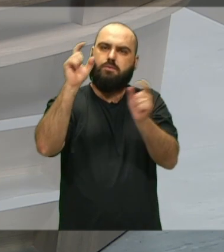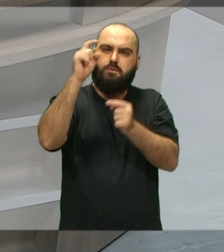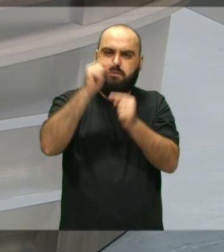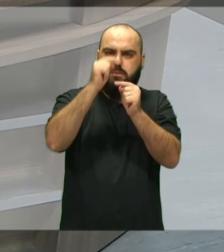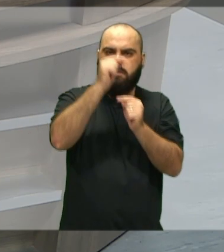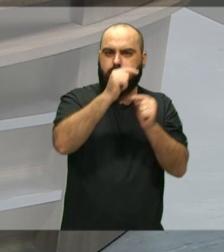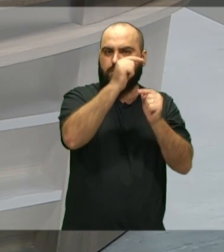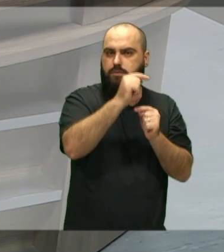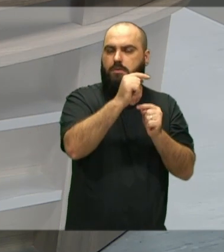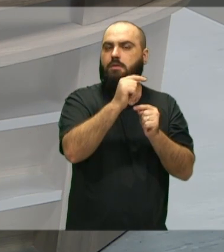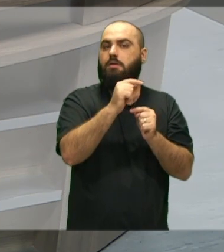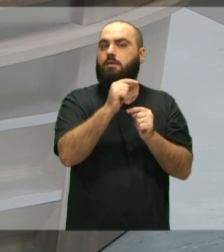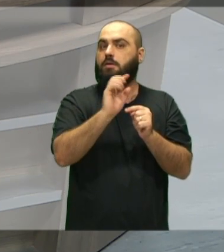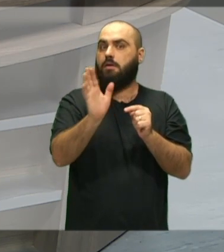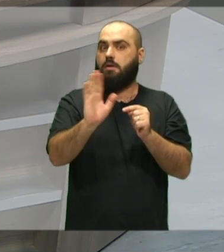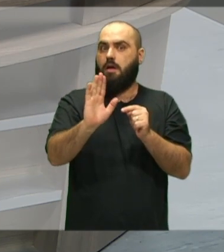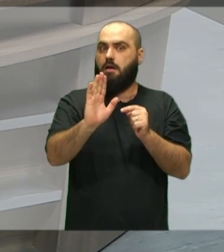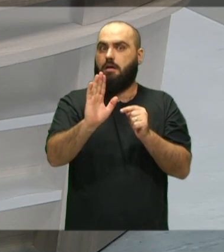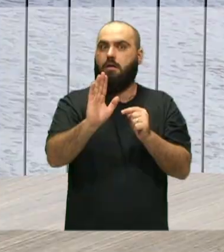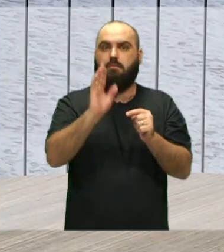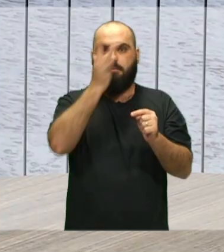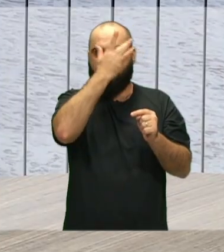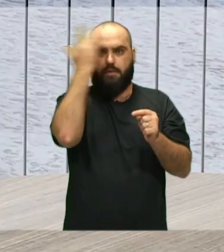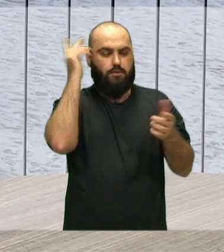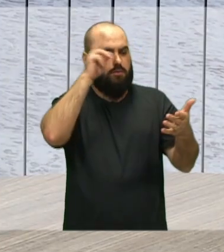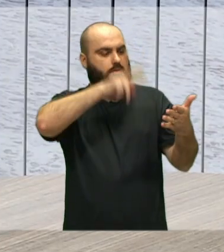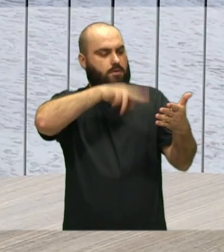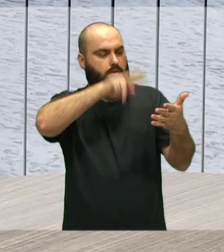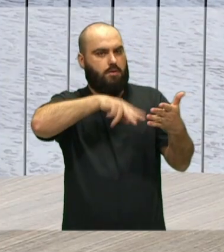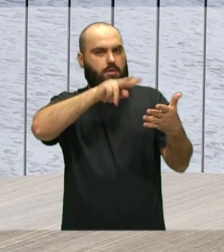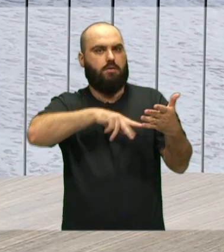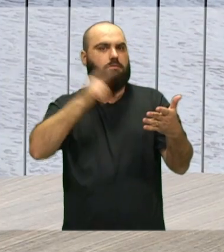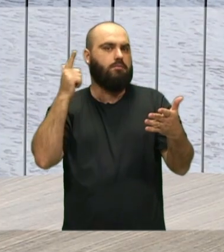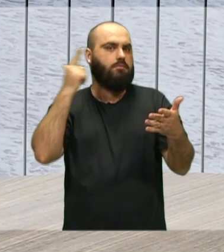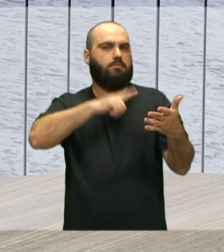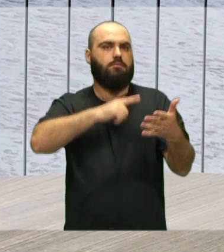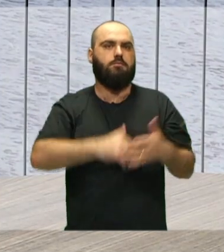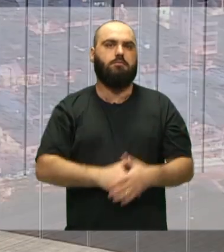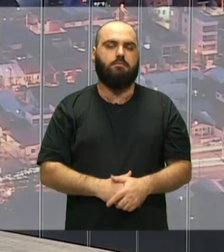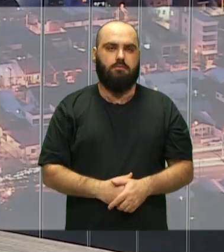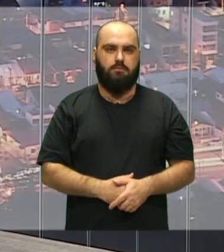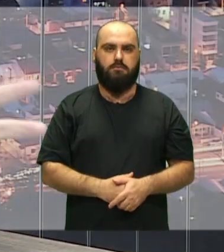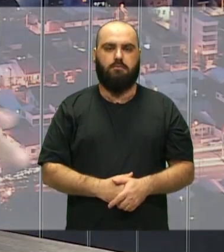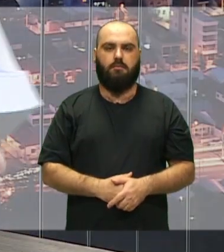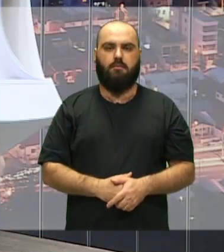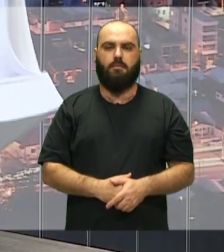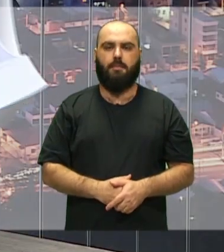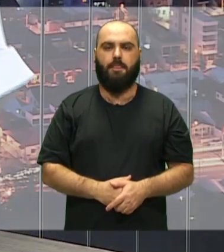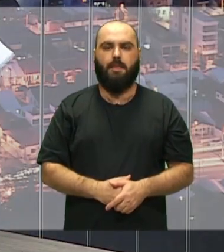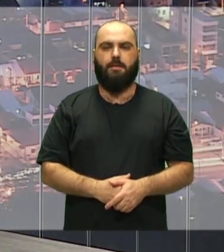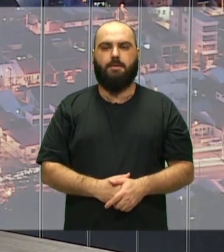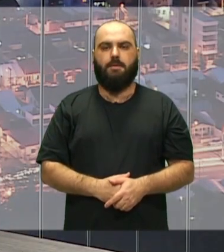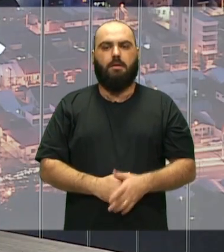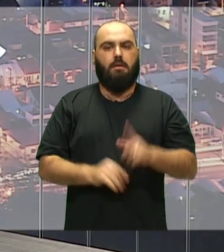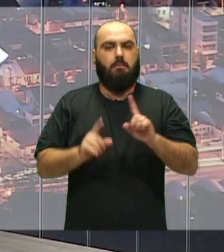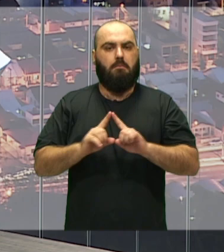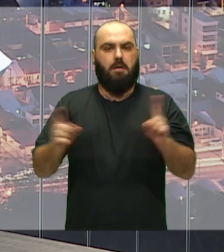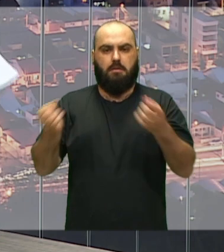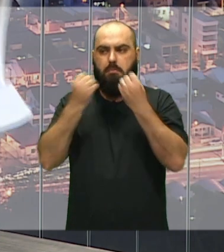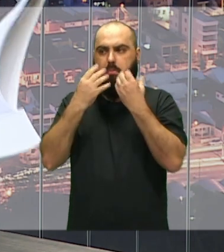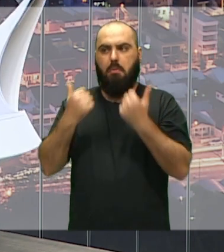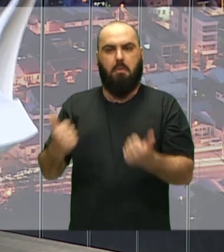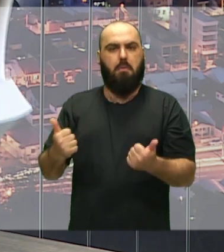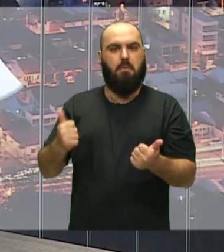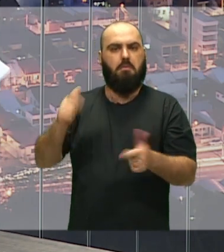não prejudicando a leitura, no caso, que é o mais importante, né? Ele está muito bom, muito né? bom.